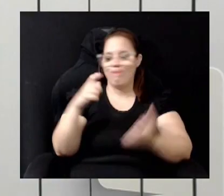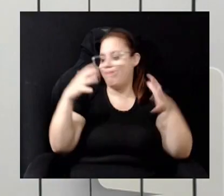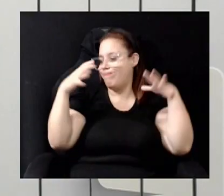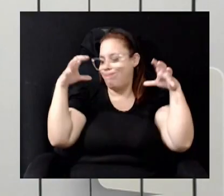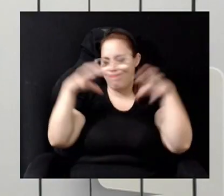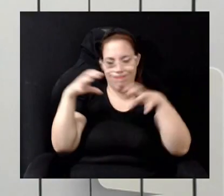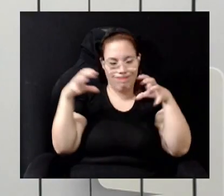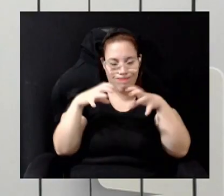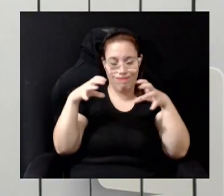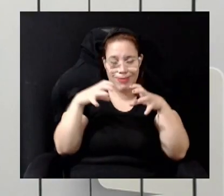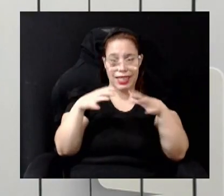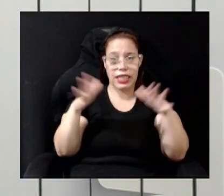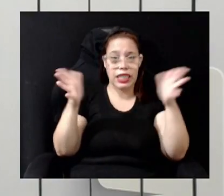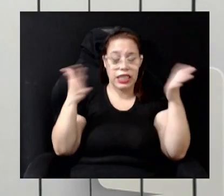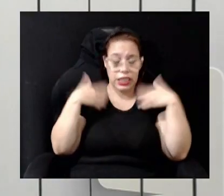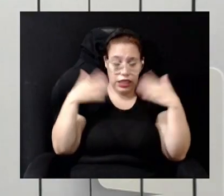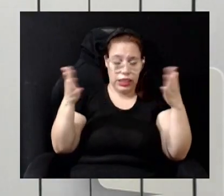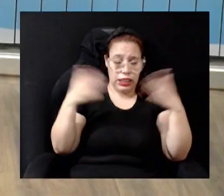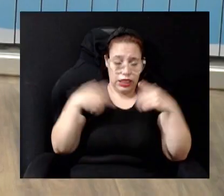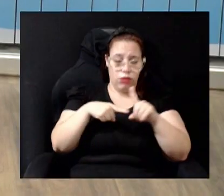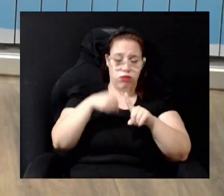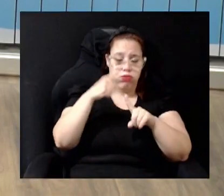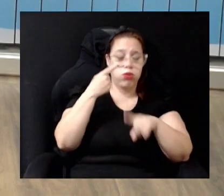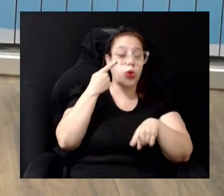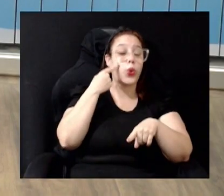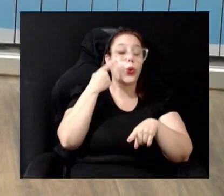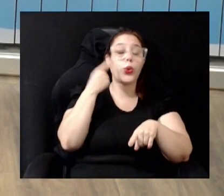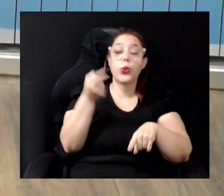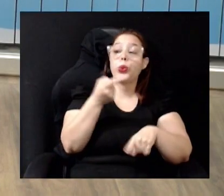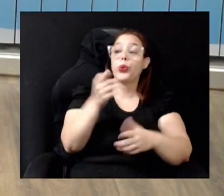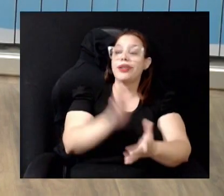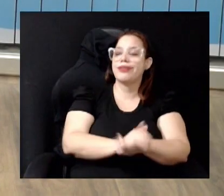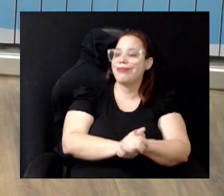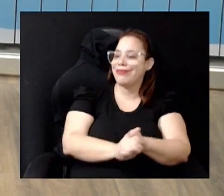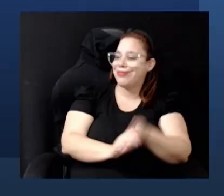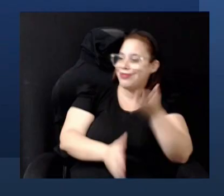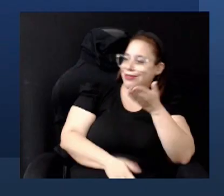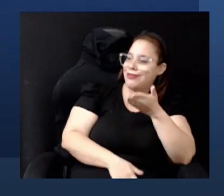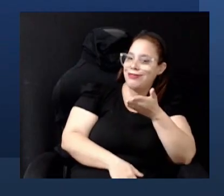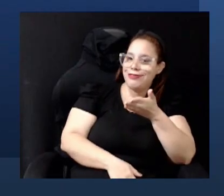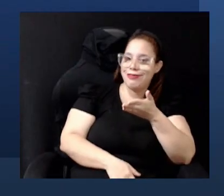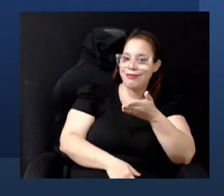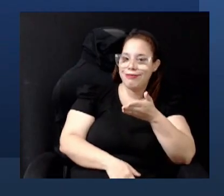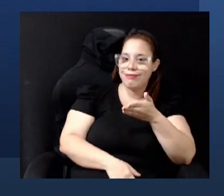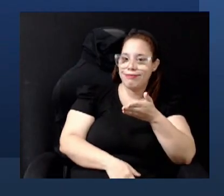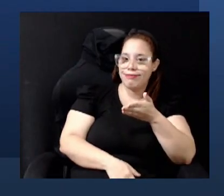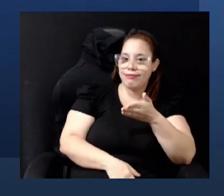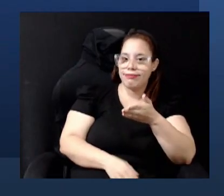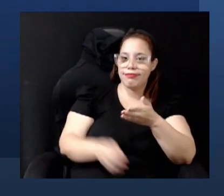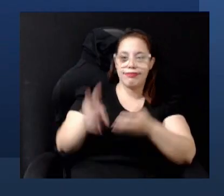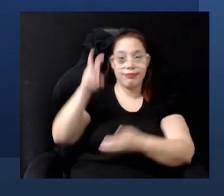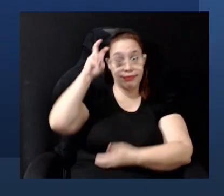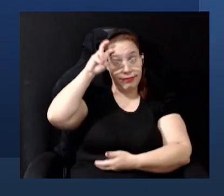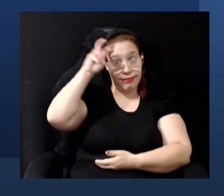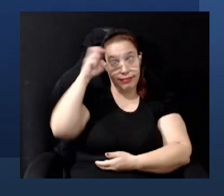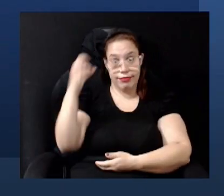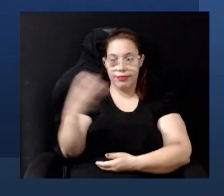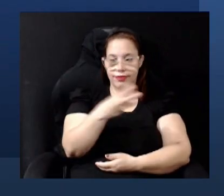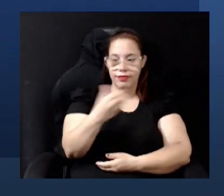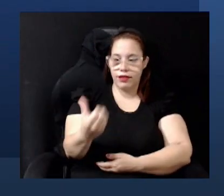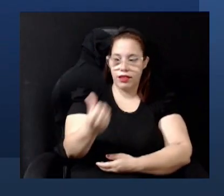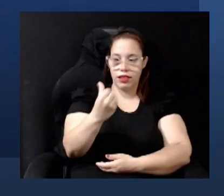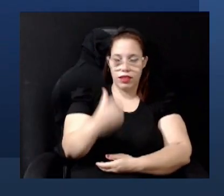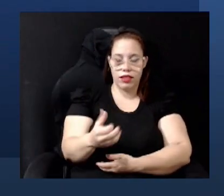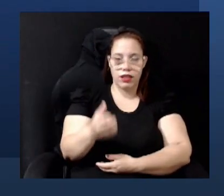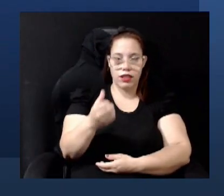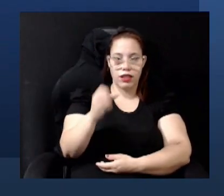faz calor amanhã, hein? Olha só as temperaturas, elas já estão aqui na minha tela para amanhã, quinta-feira, 31/10, último dia